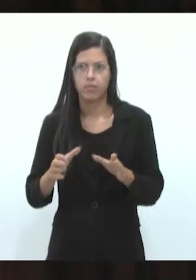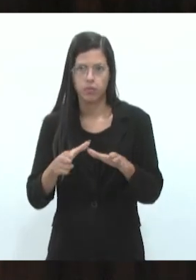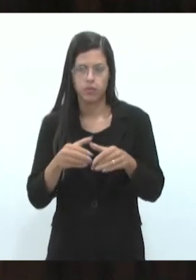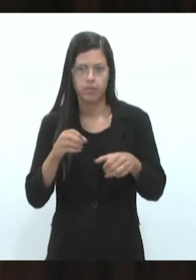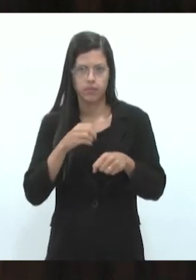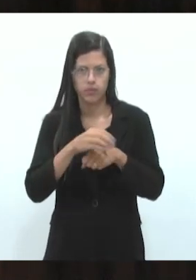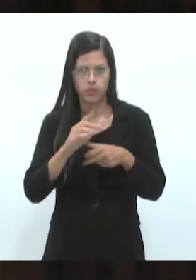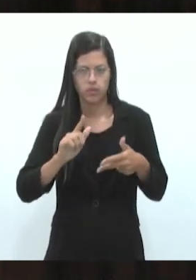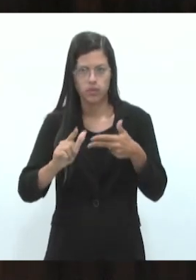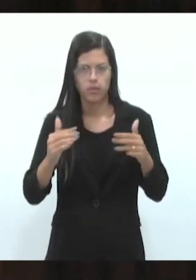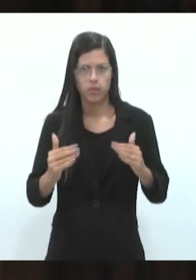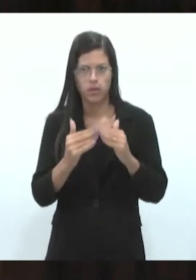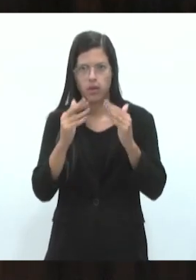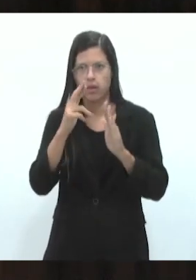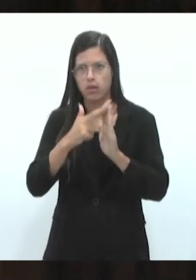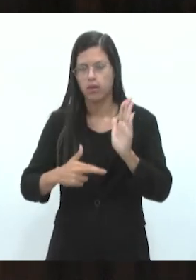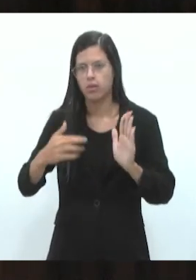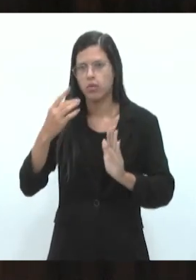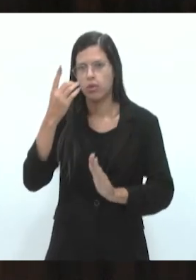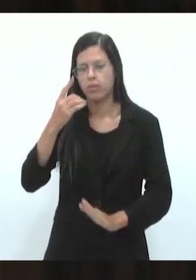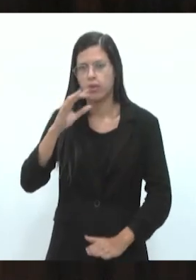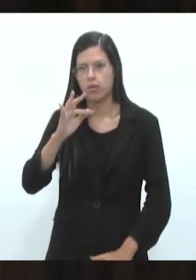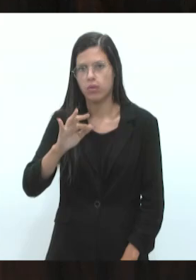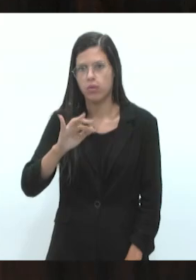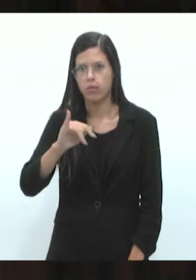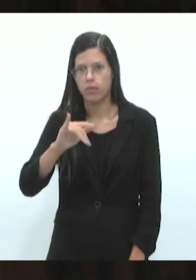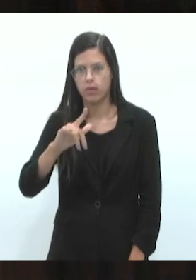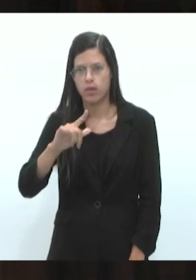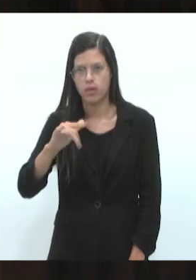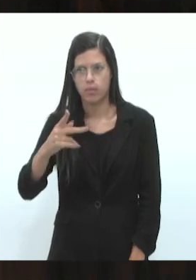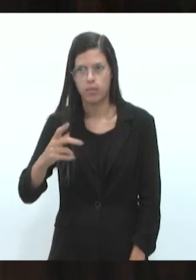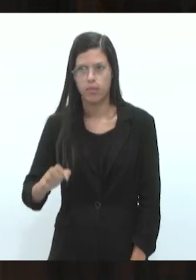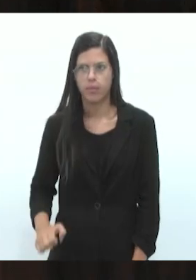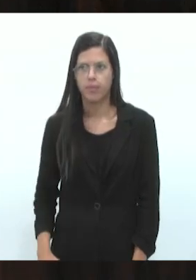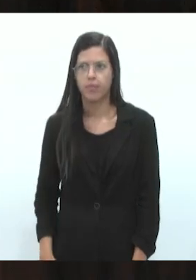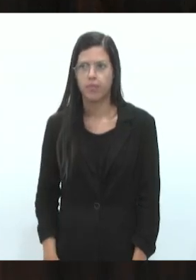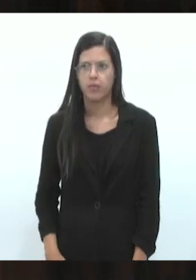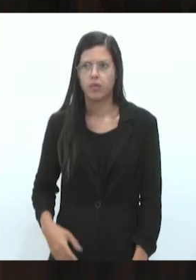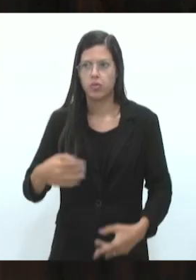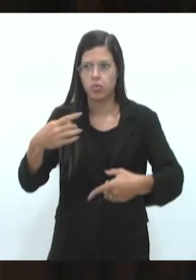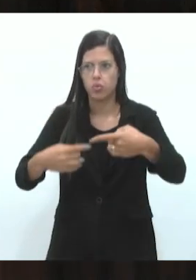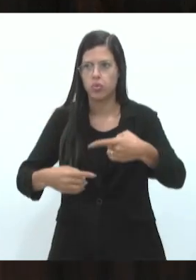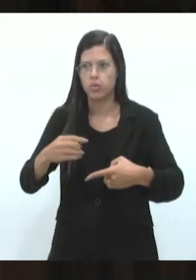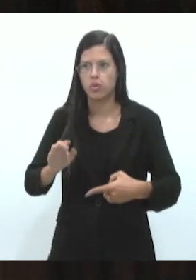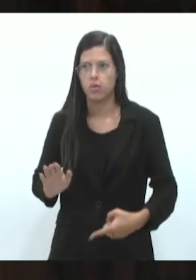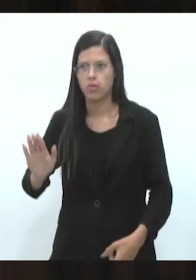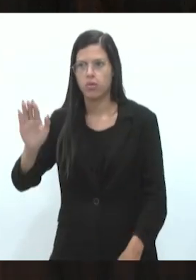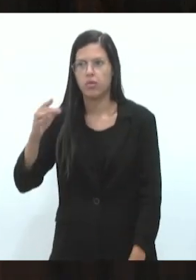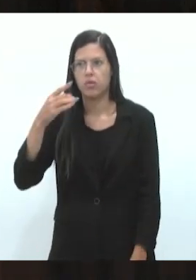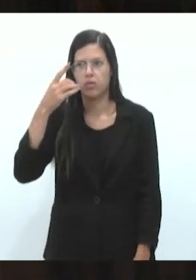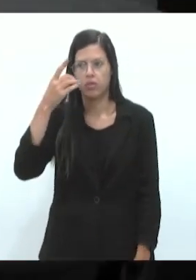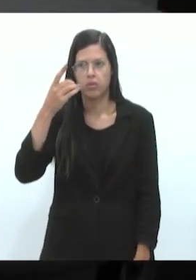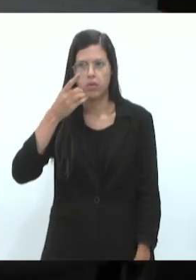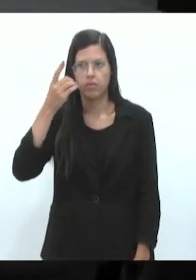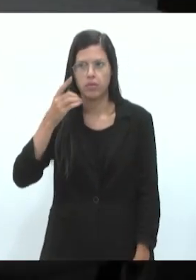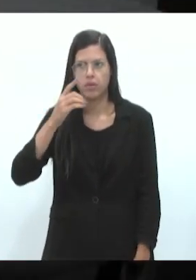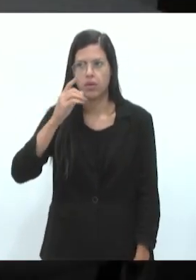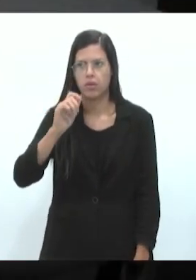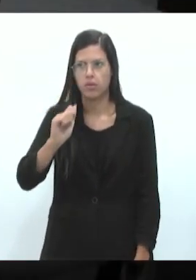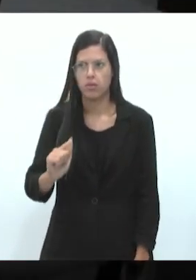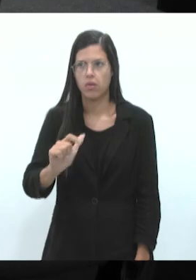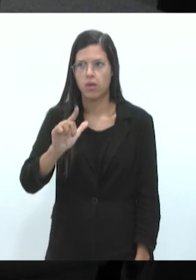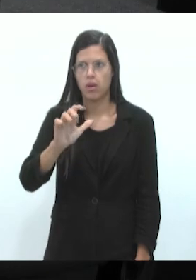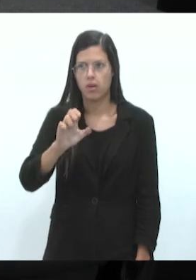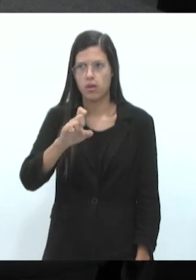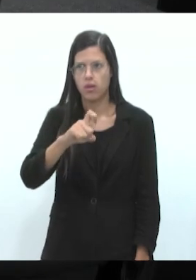deputado Felipe Soares. Em discussão. Para discutir. Para discutir, deputado Alexandre Knoploch.